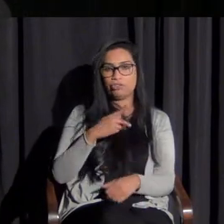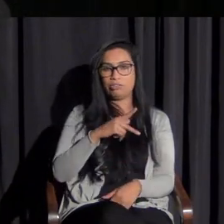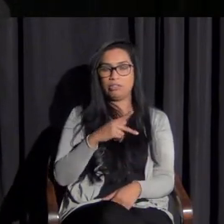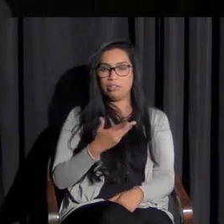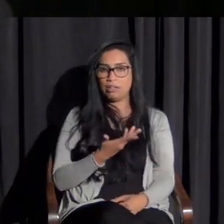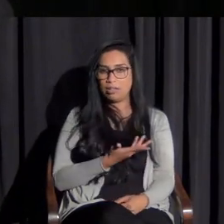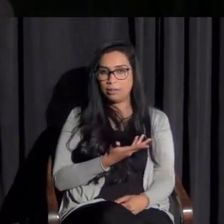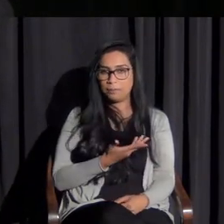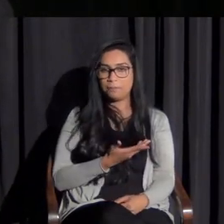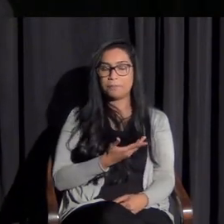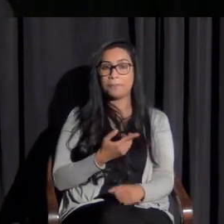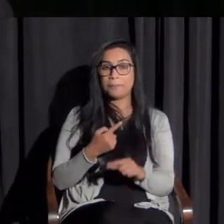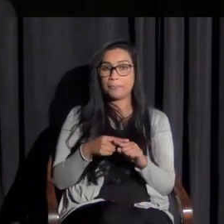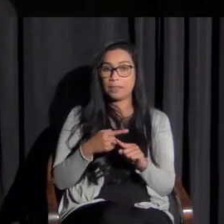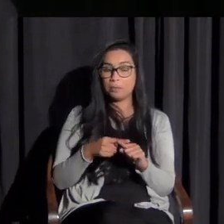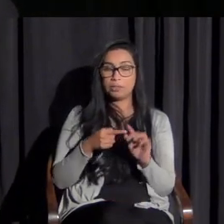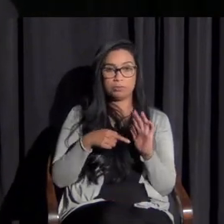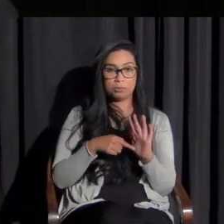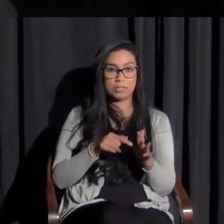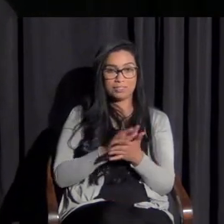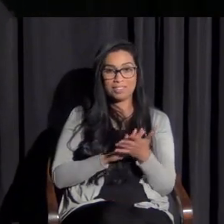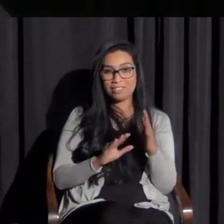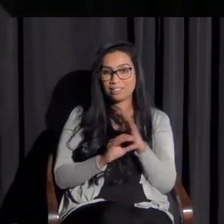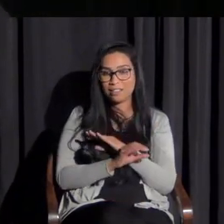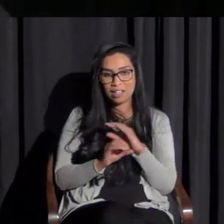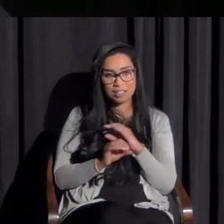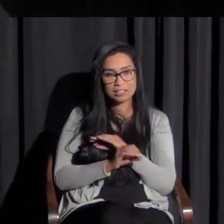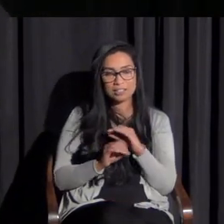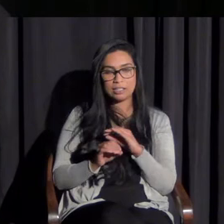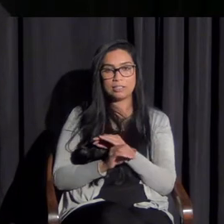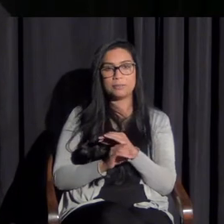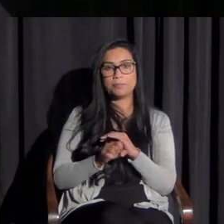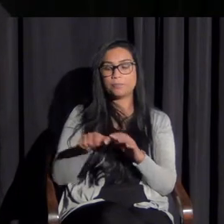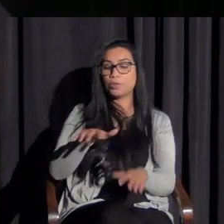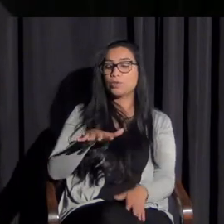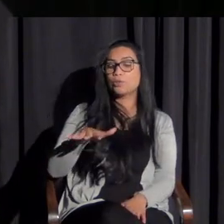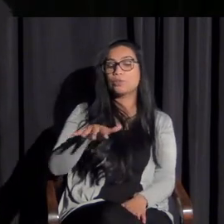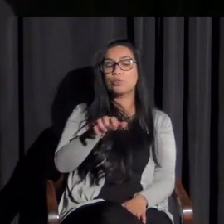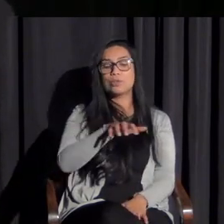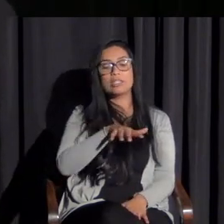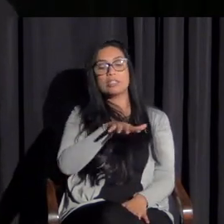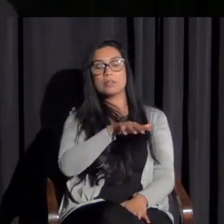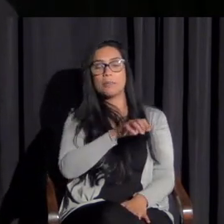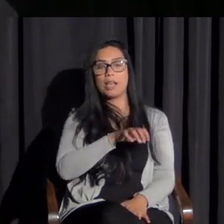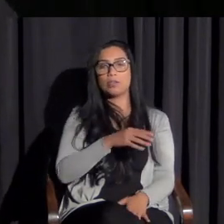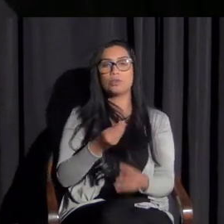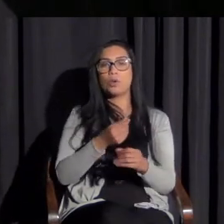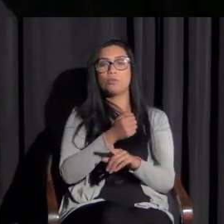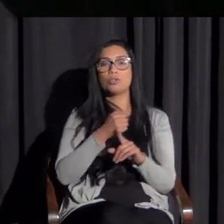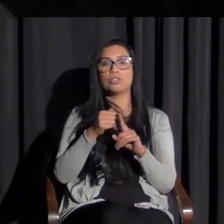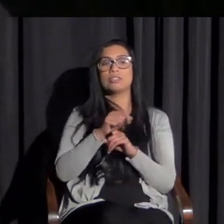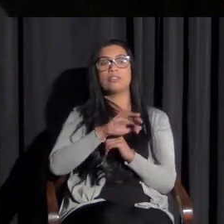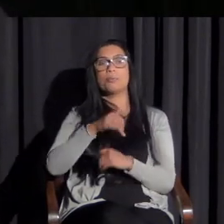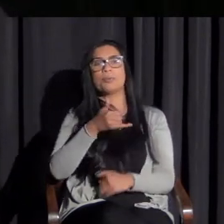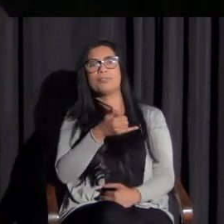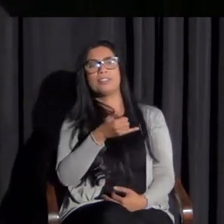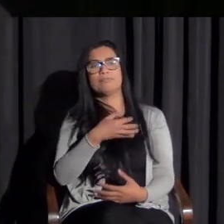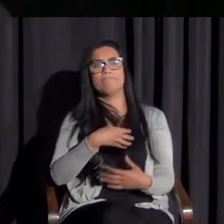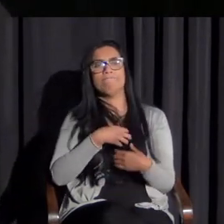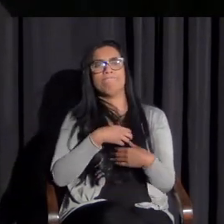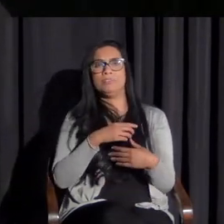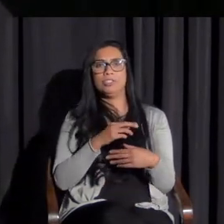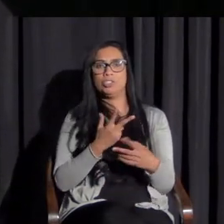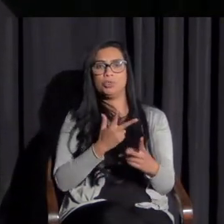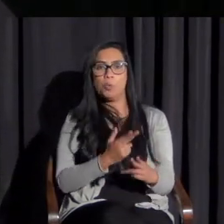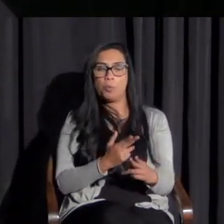para a gente os usos, né, e os usos sociais desses espaços. Né, e ficava pensando,